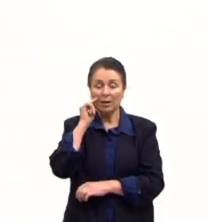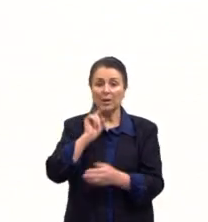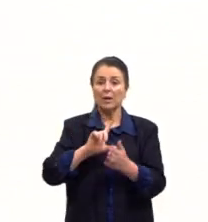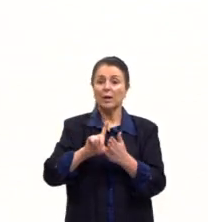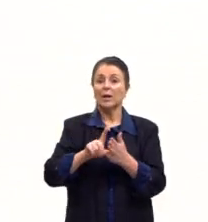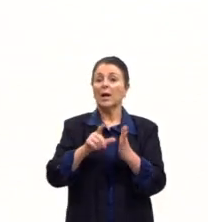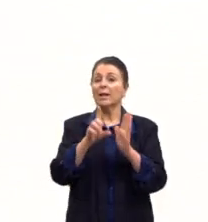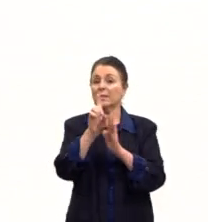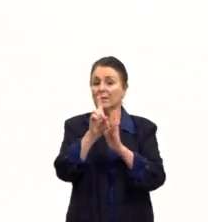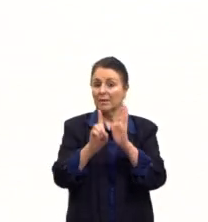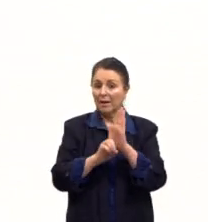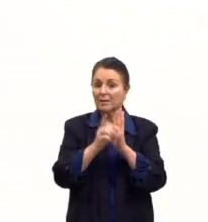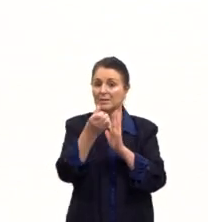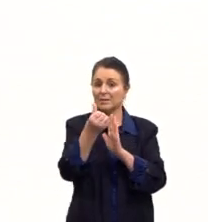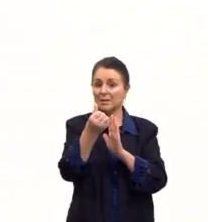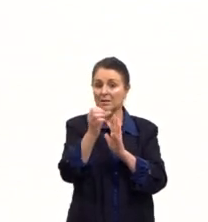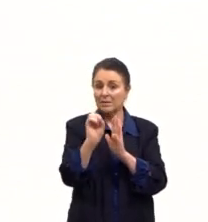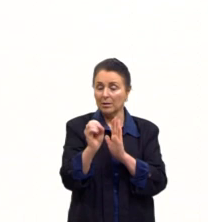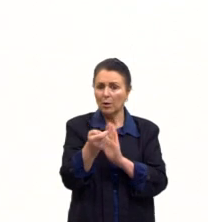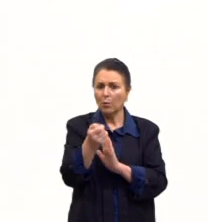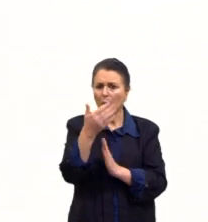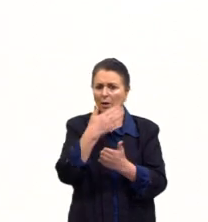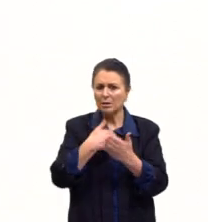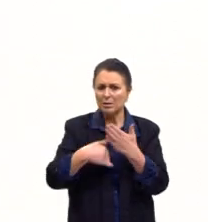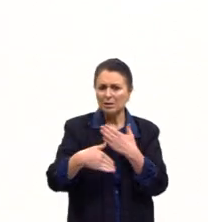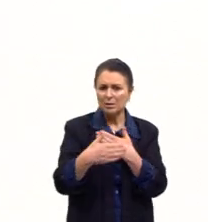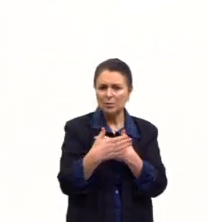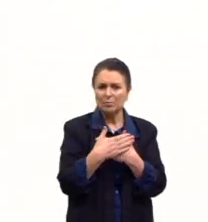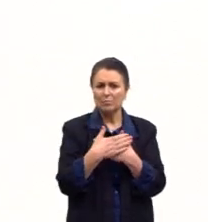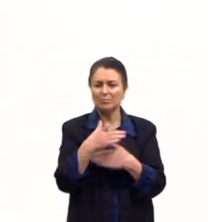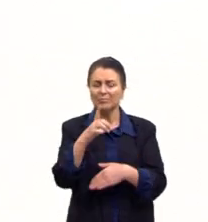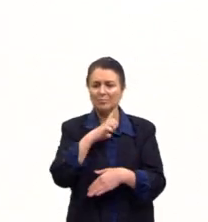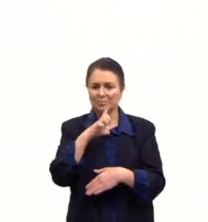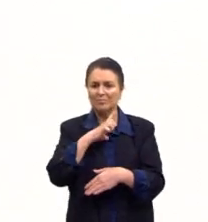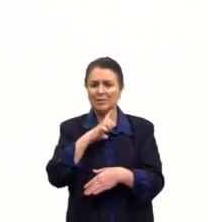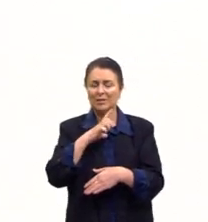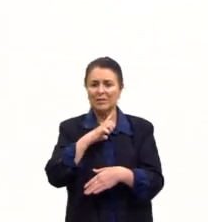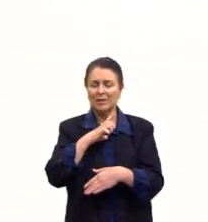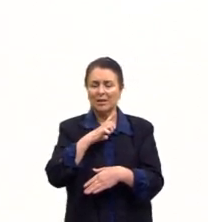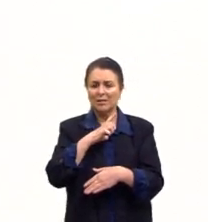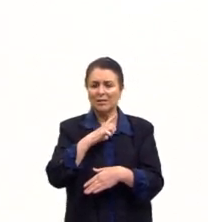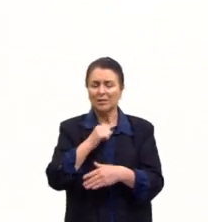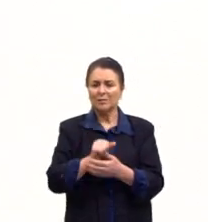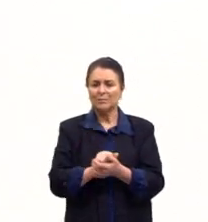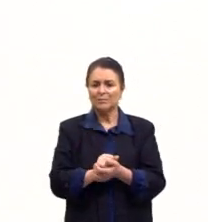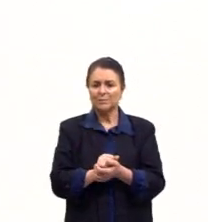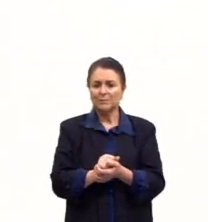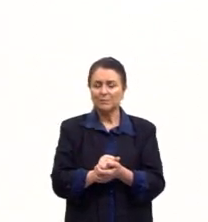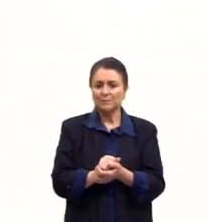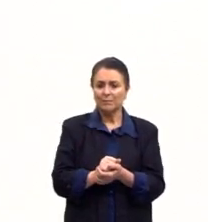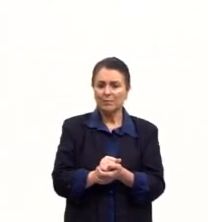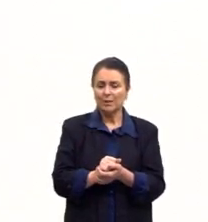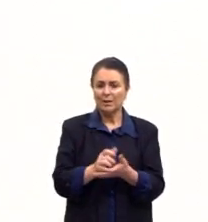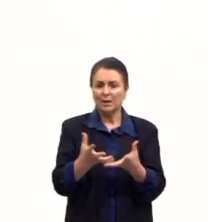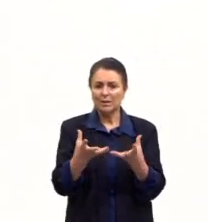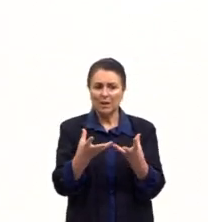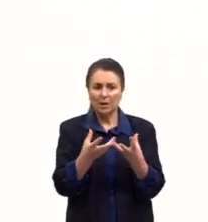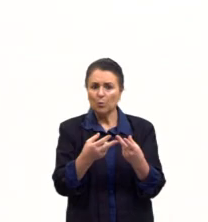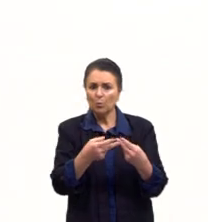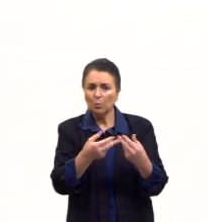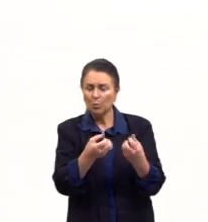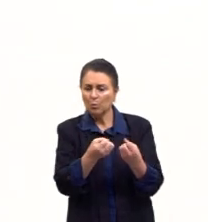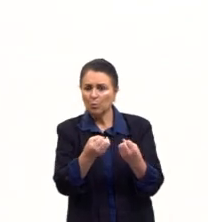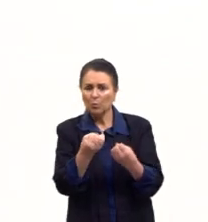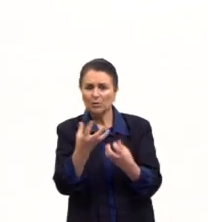partir de 60 ó é quase todos né que tem aí a grande massa desses